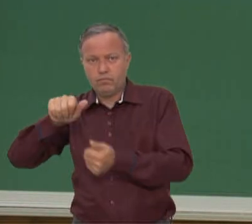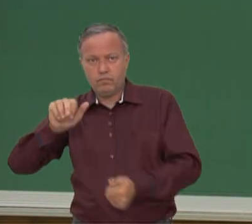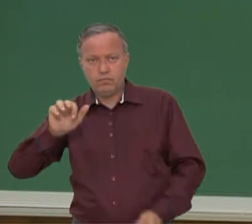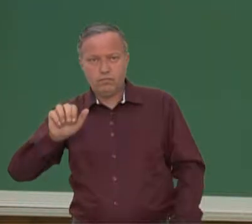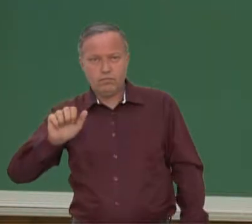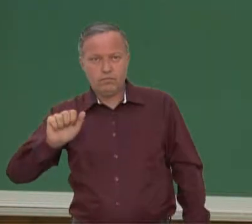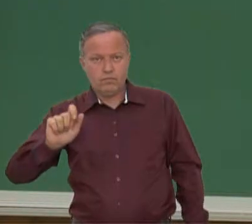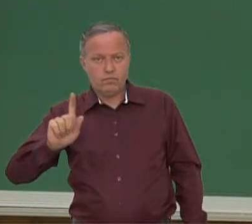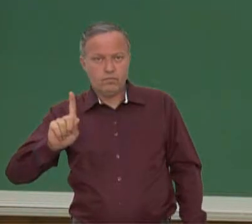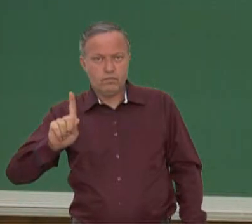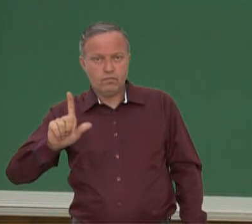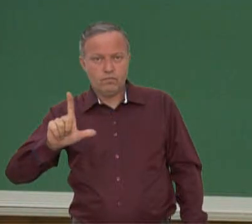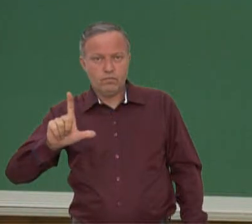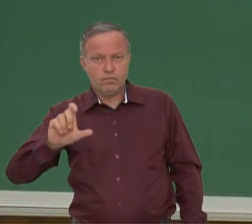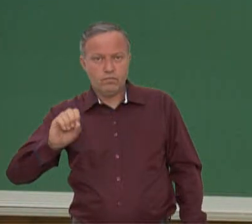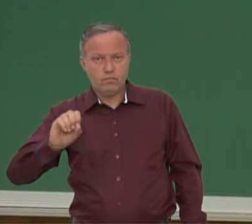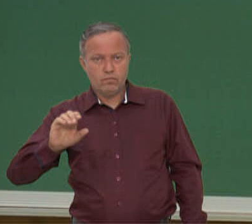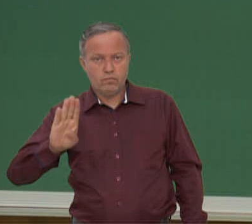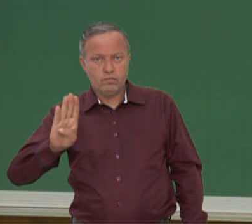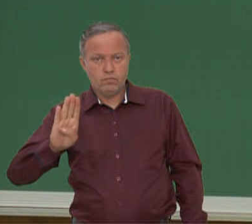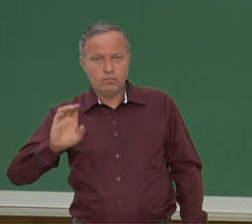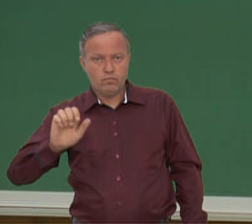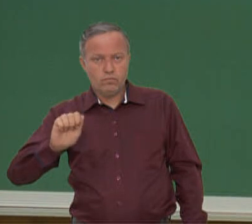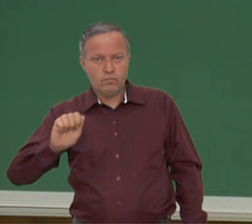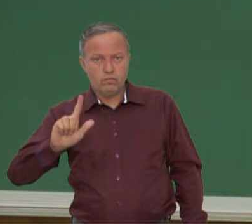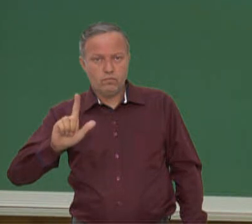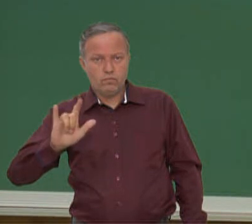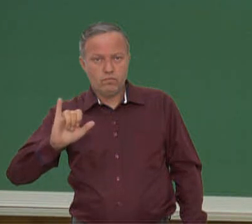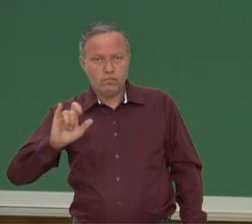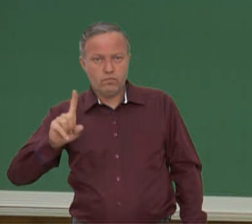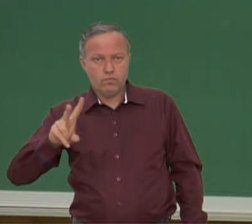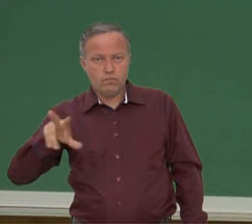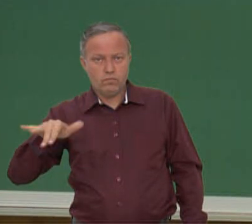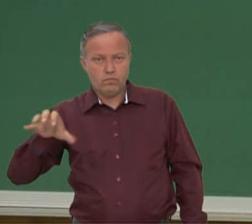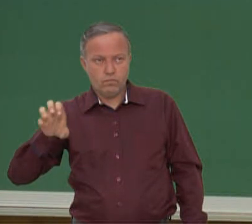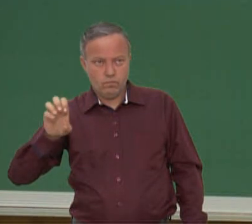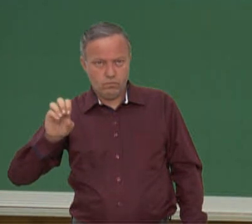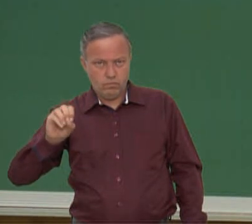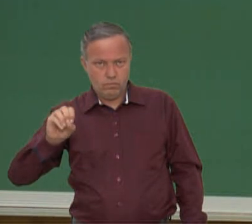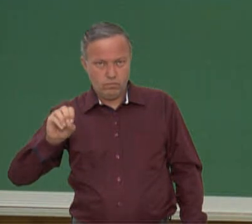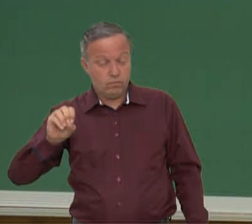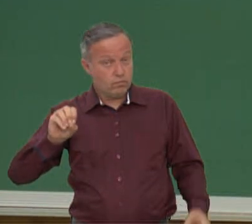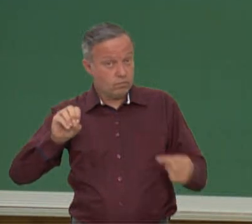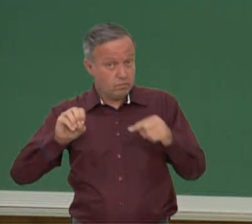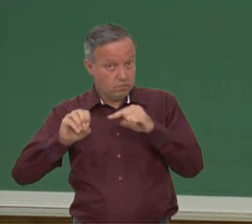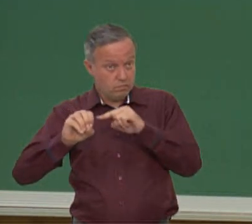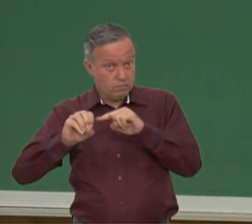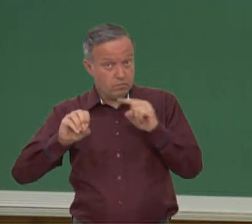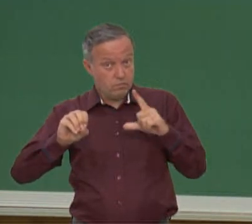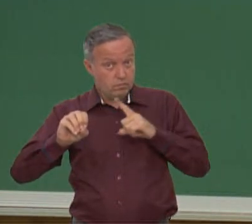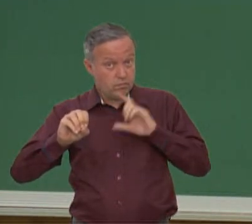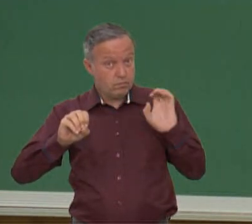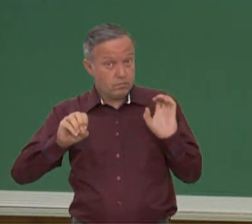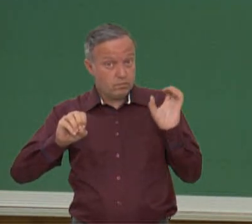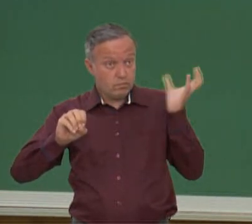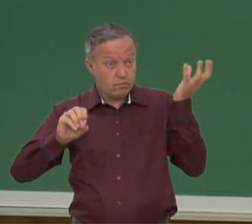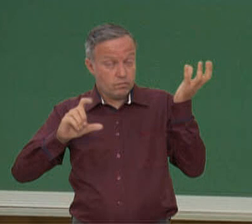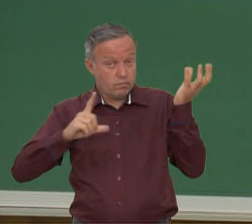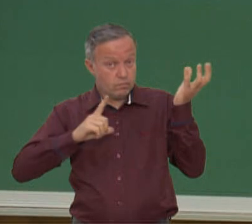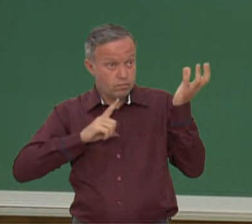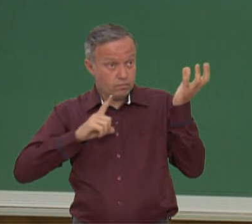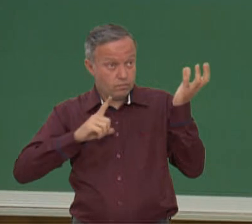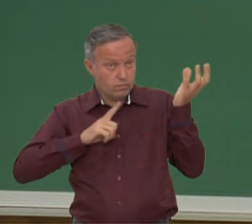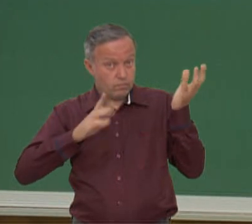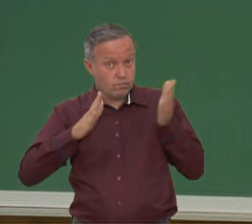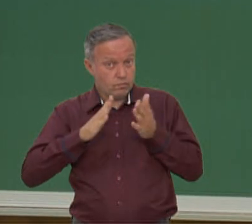muito no mundo globalizado, né? Na queda das barreiras. Então, veja, dentro da globalização nós temos aí realmente um